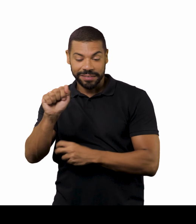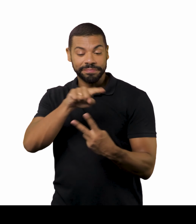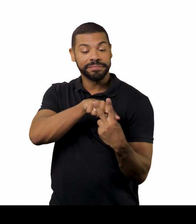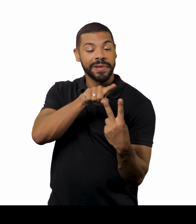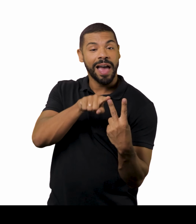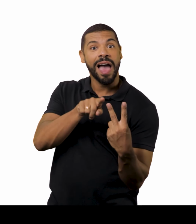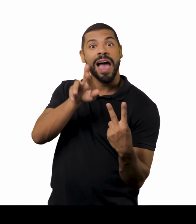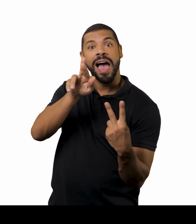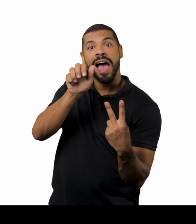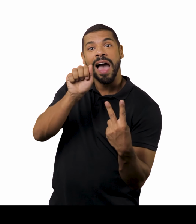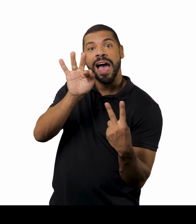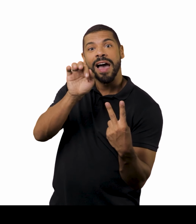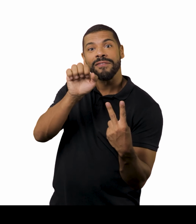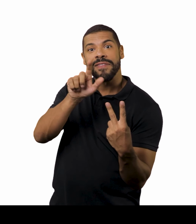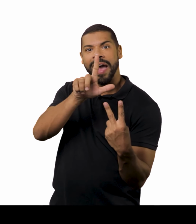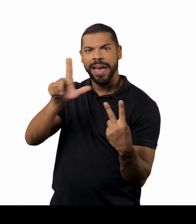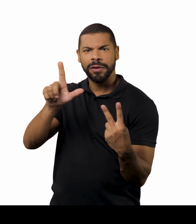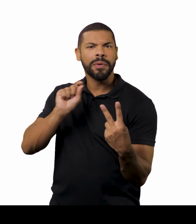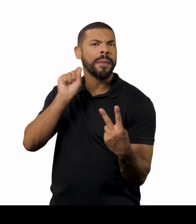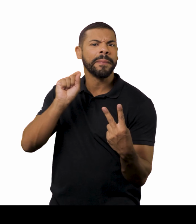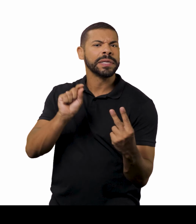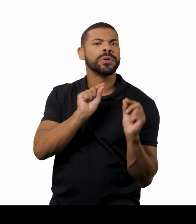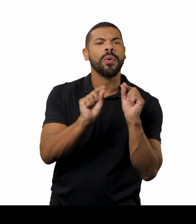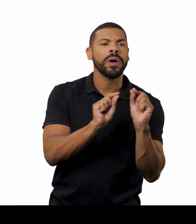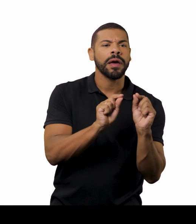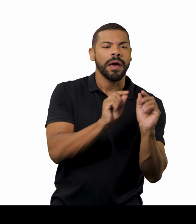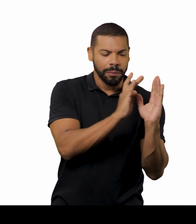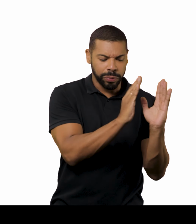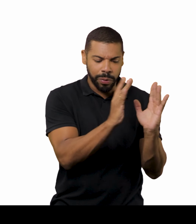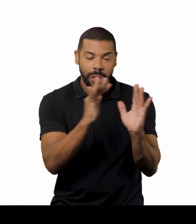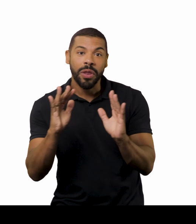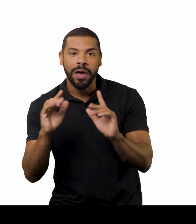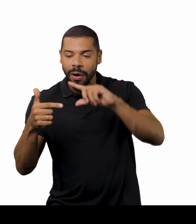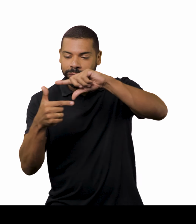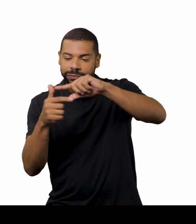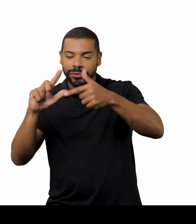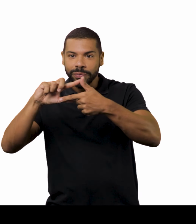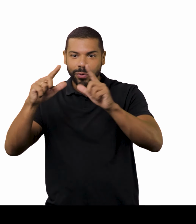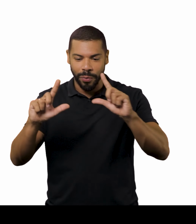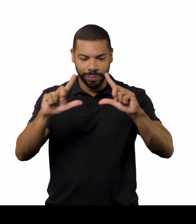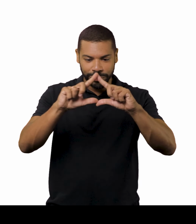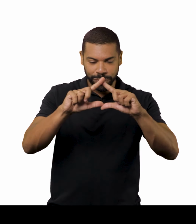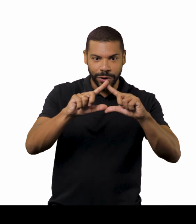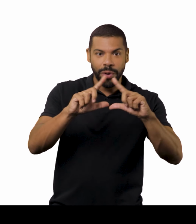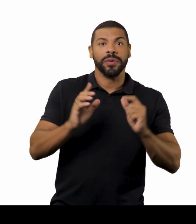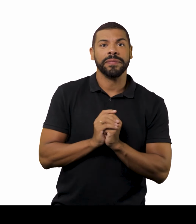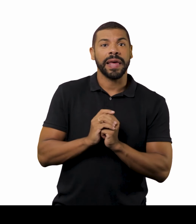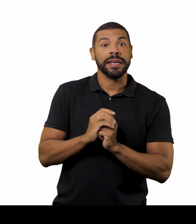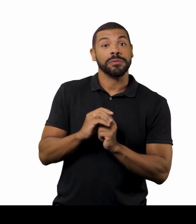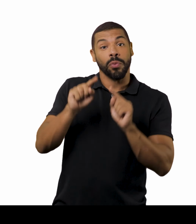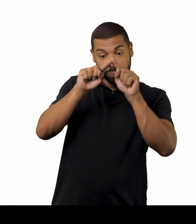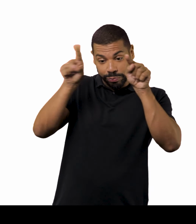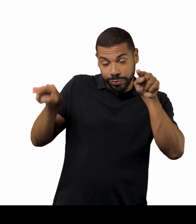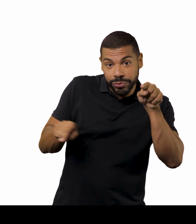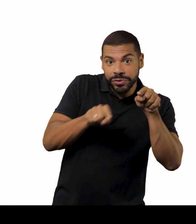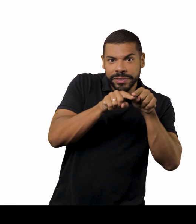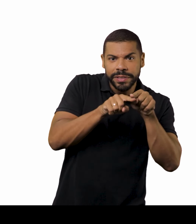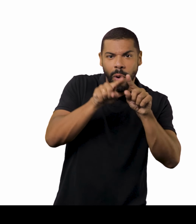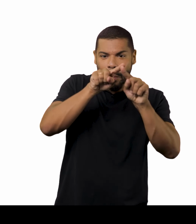um abecedário. Esse alfabeto é construído a partir de figuras geométricas. Então, eu tenho